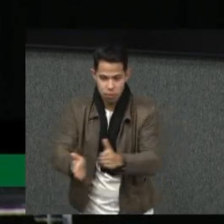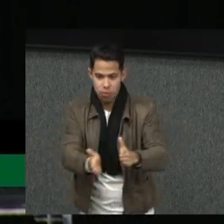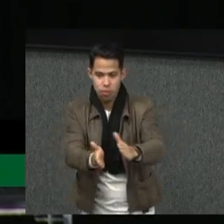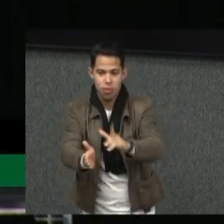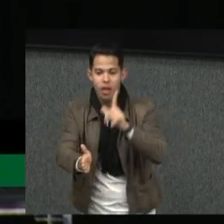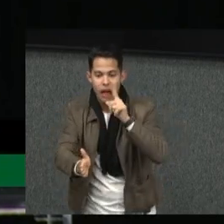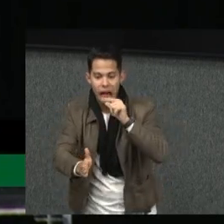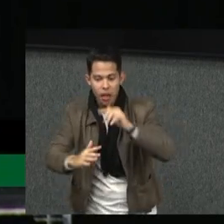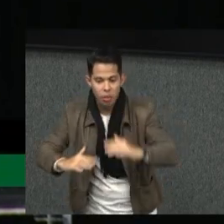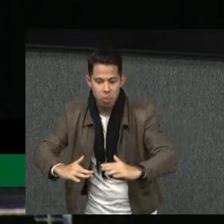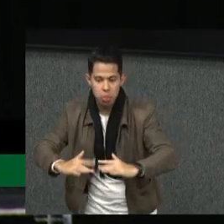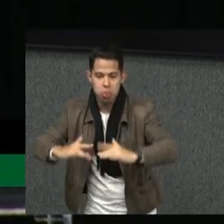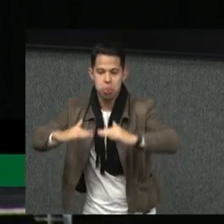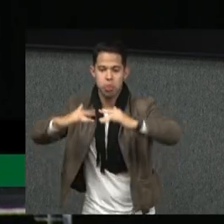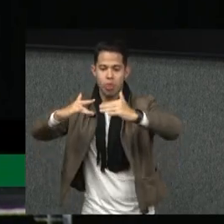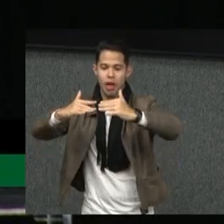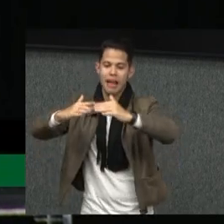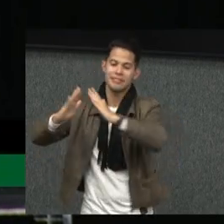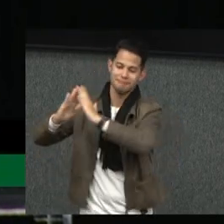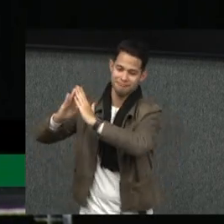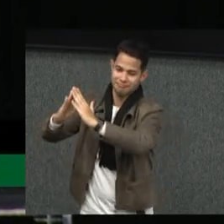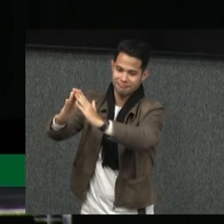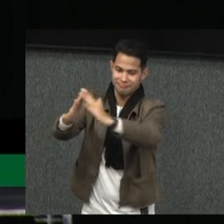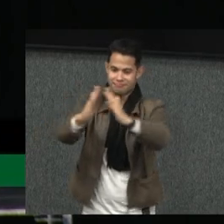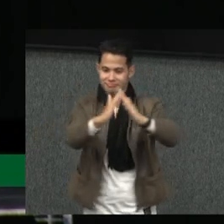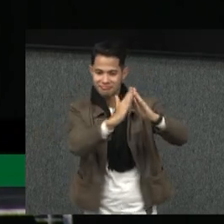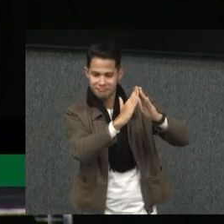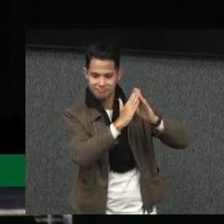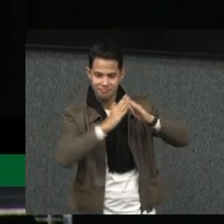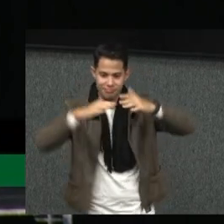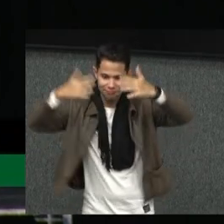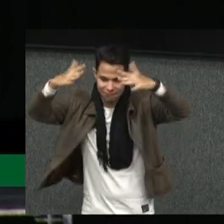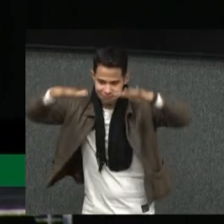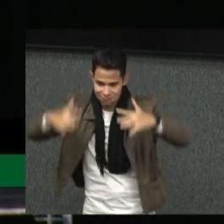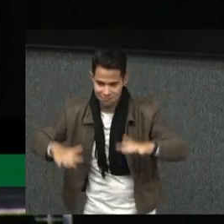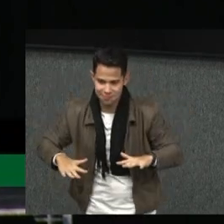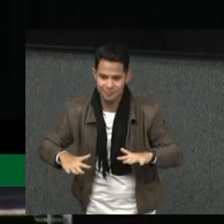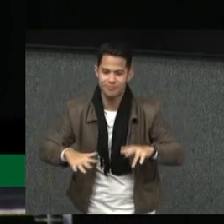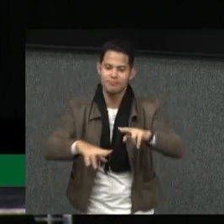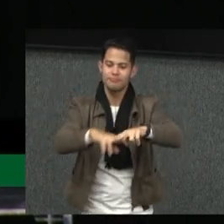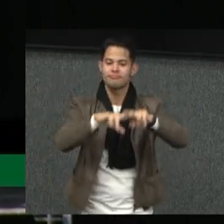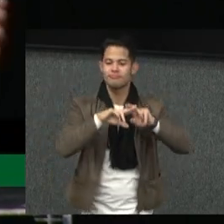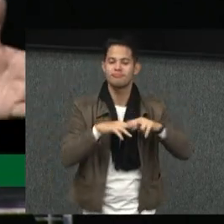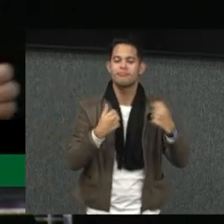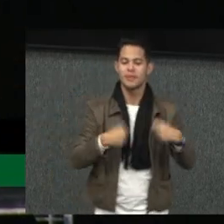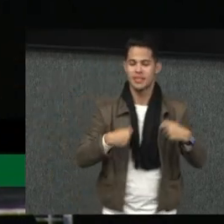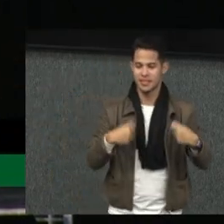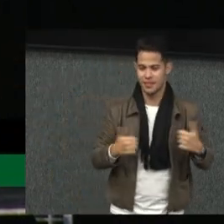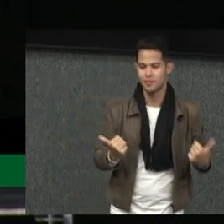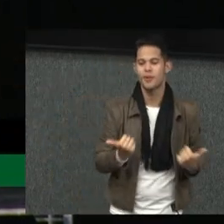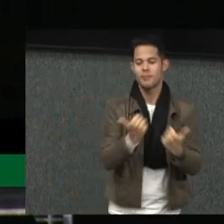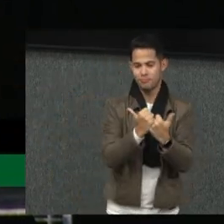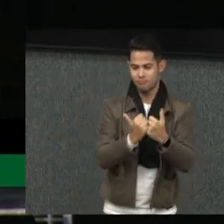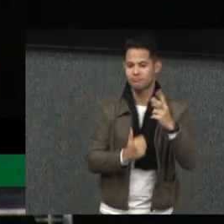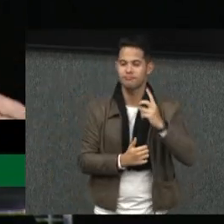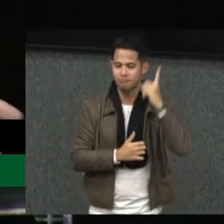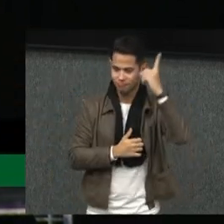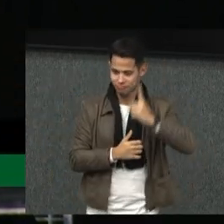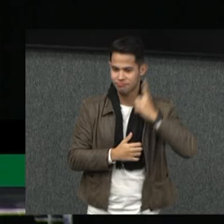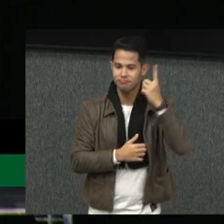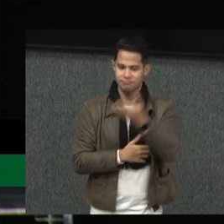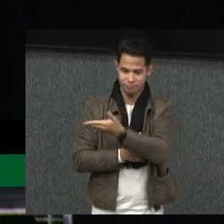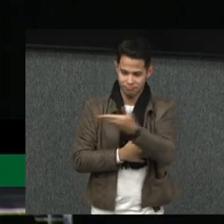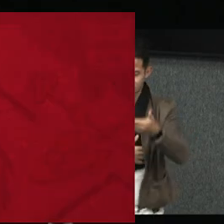precisa, precisa o apoio de todos os deputados, juntamente com os nossos deputados da região da Amurel, para a gente conseguirmos esse